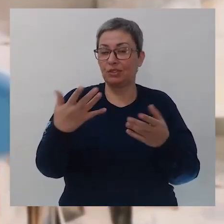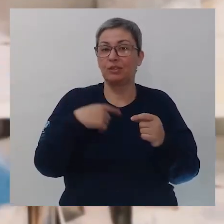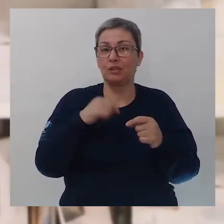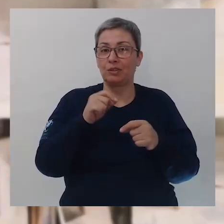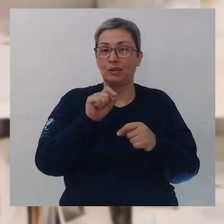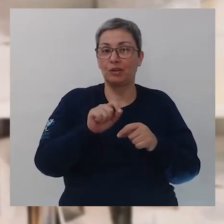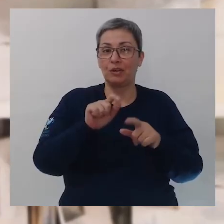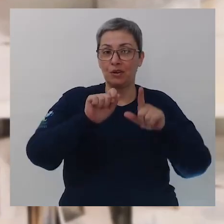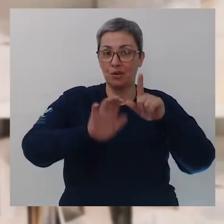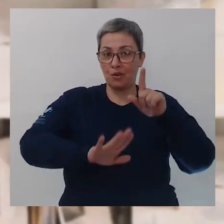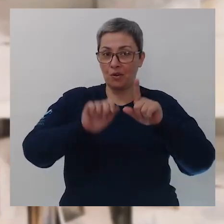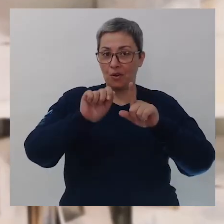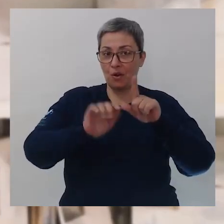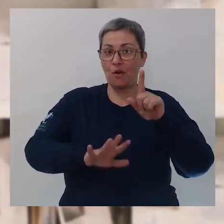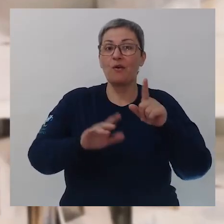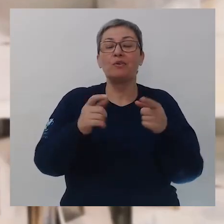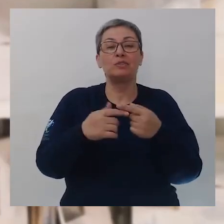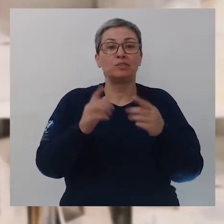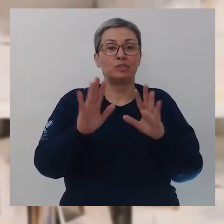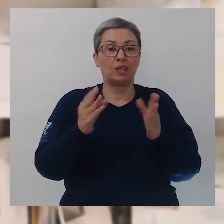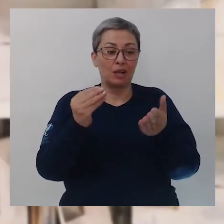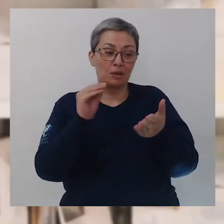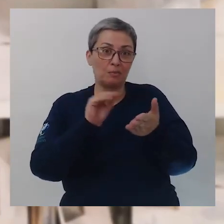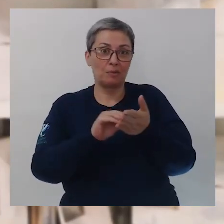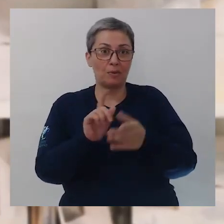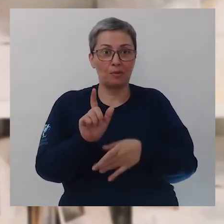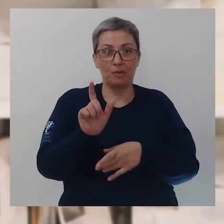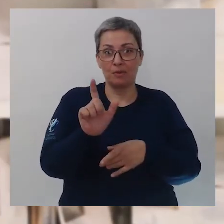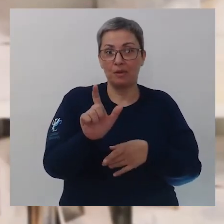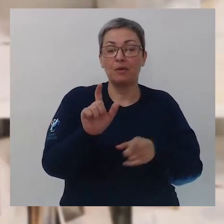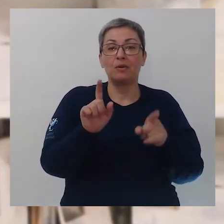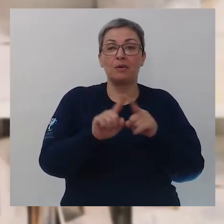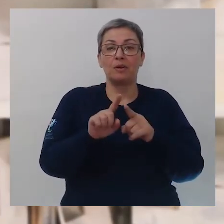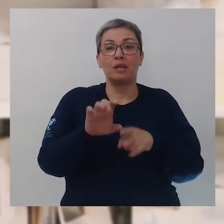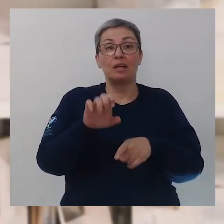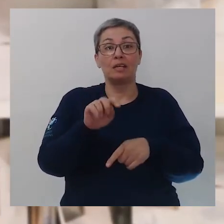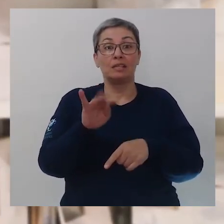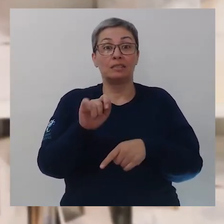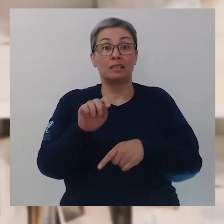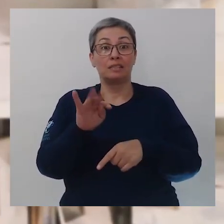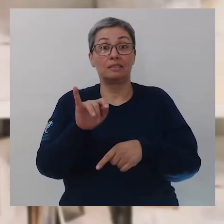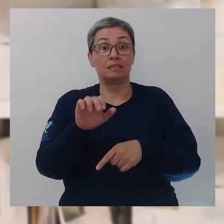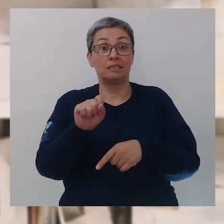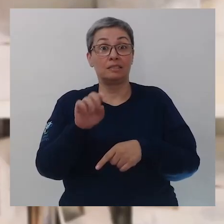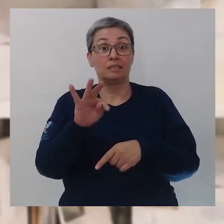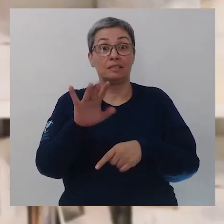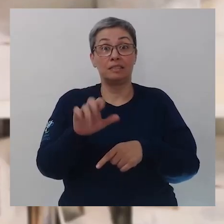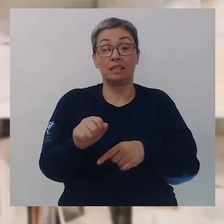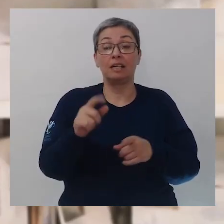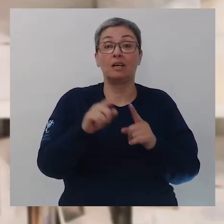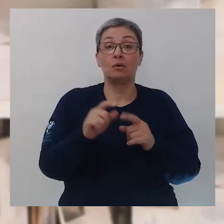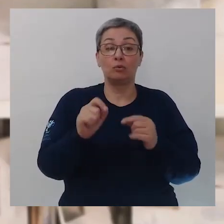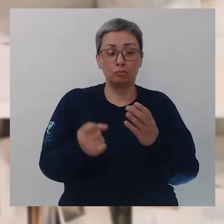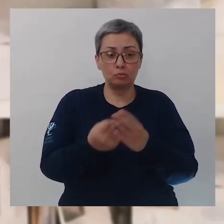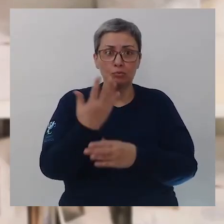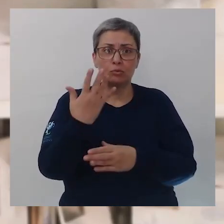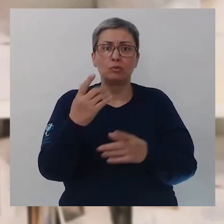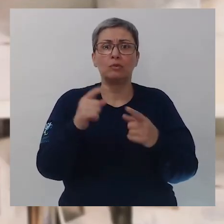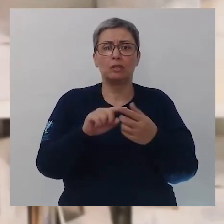pelo Google, né? Coloquei lá a palavra, né? Sobre a palavra estatística.